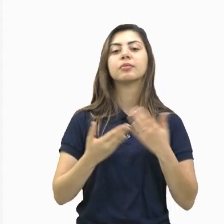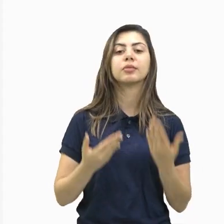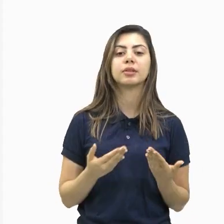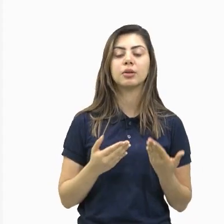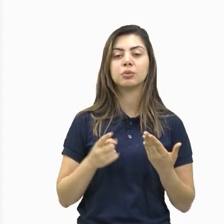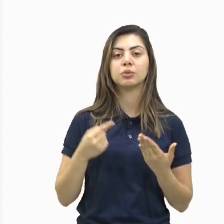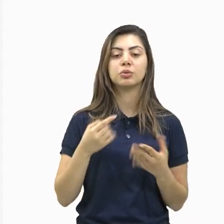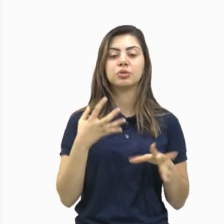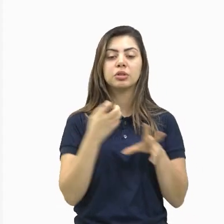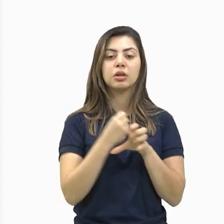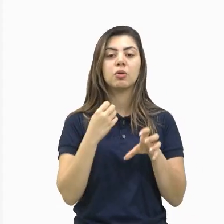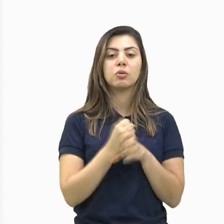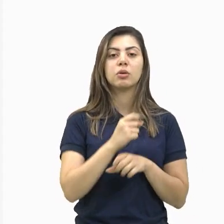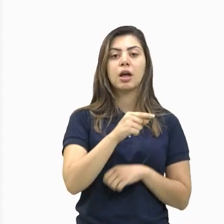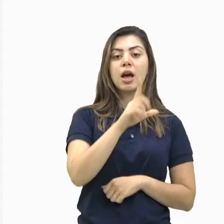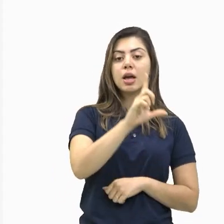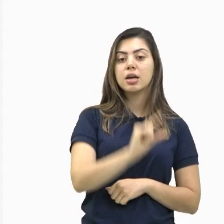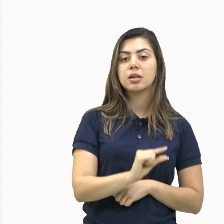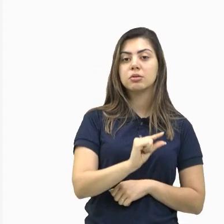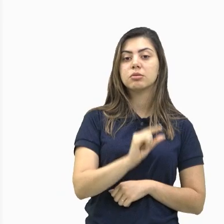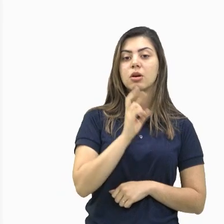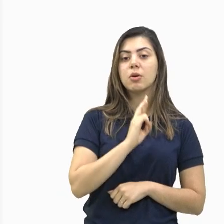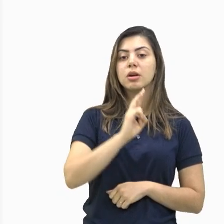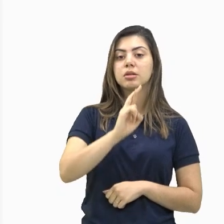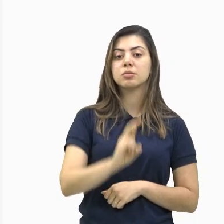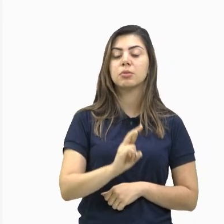de redução, nesse caso, ele é igual